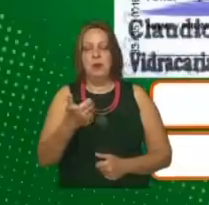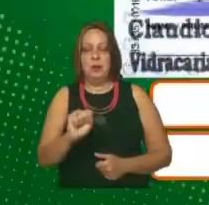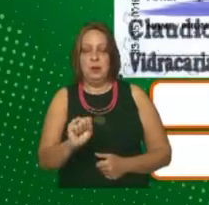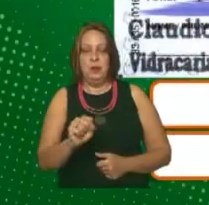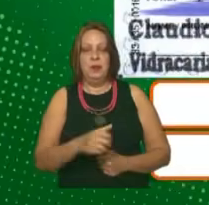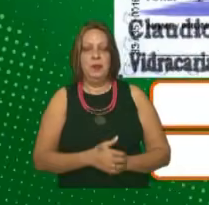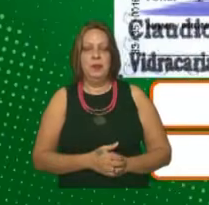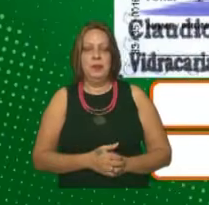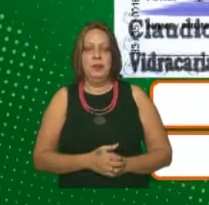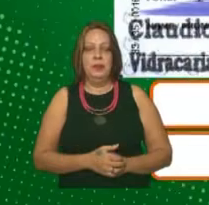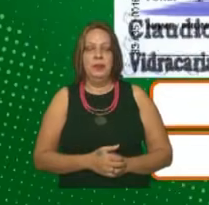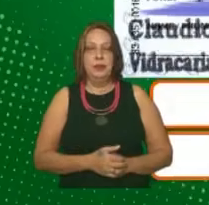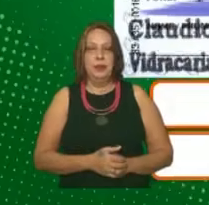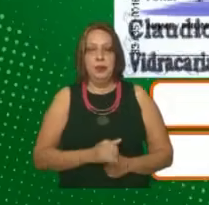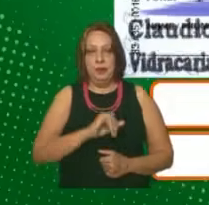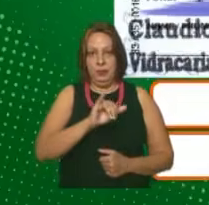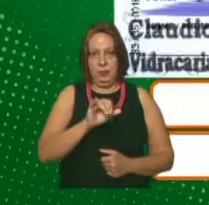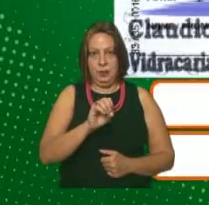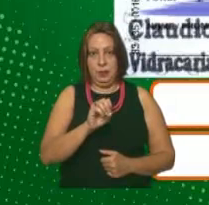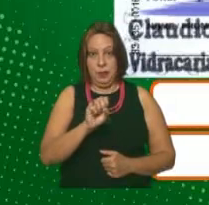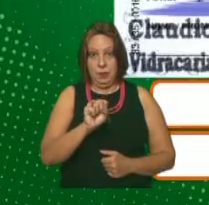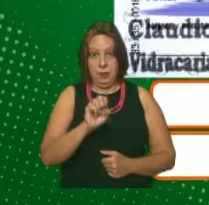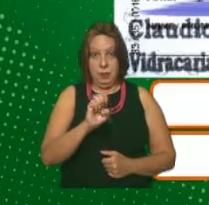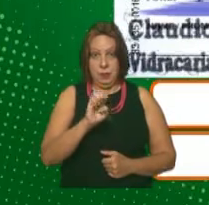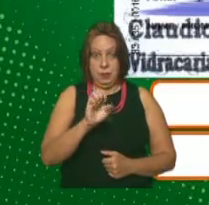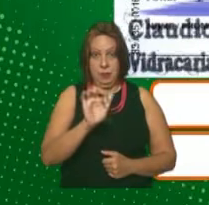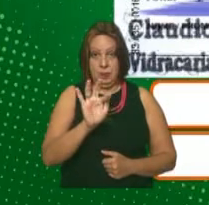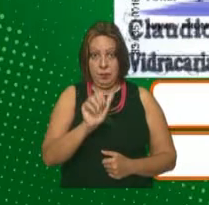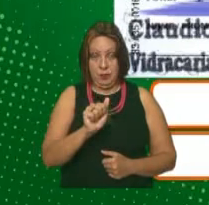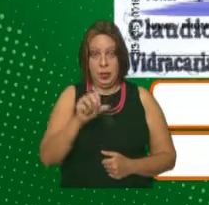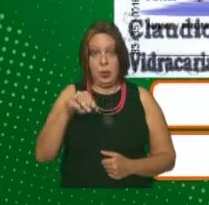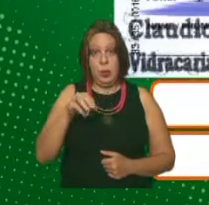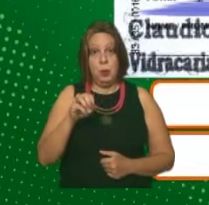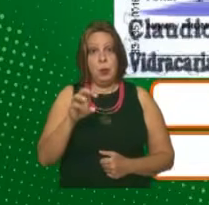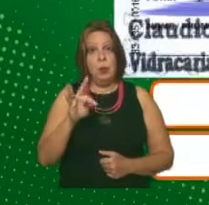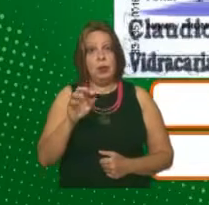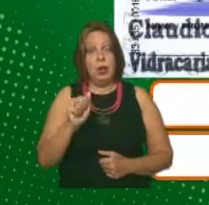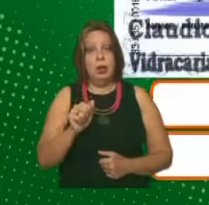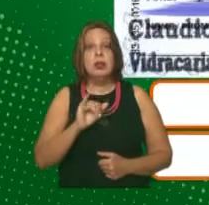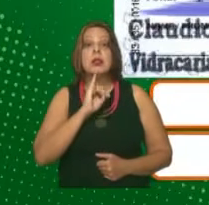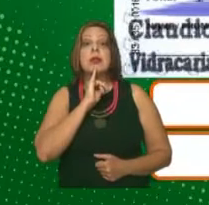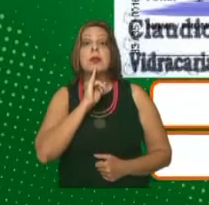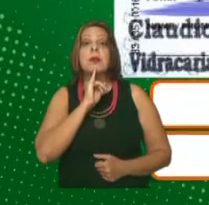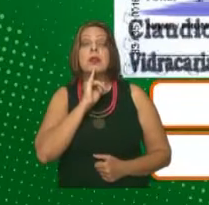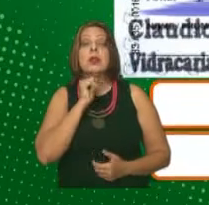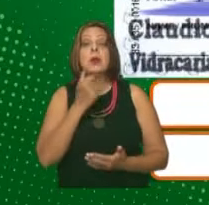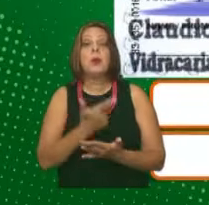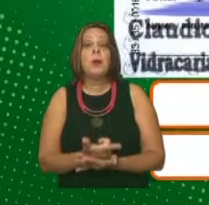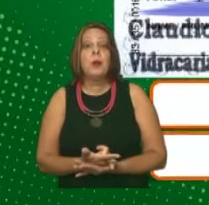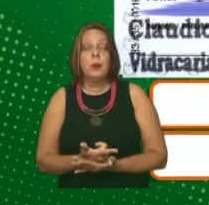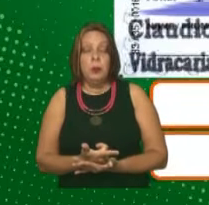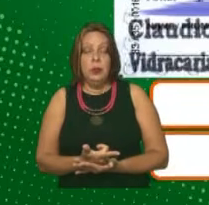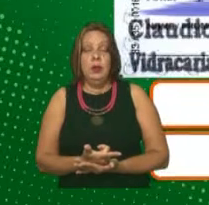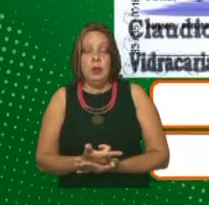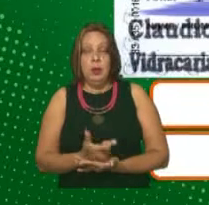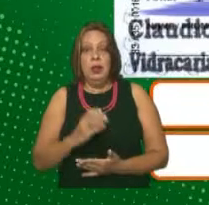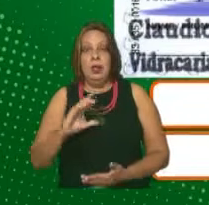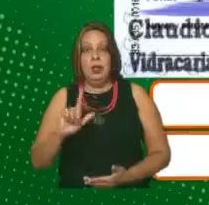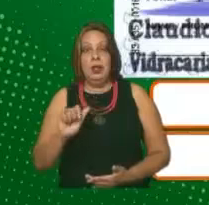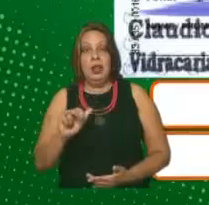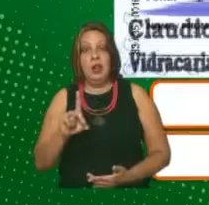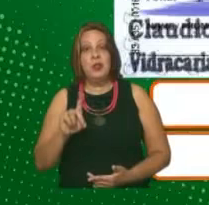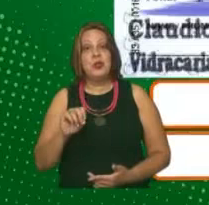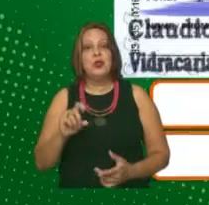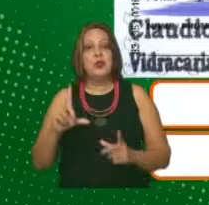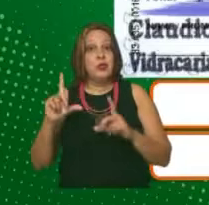170828. R$500 que vão aí para Josefa Mota, moradora de Itabaiana, adquiriu lá em Cláudio Fotografia, na Vidraçaria